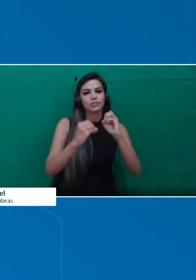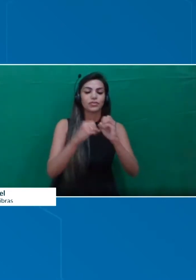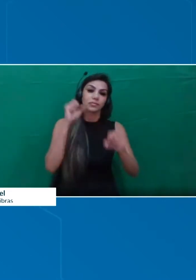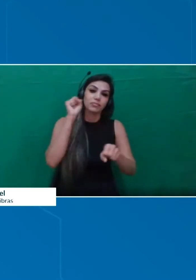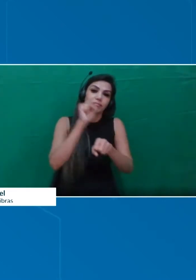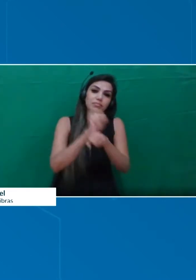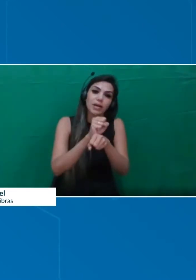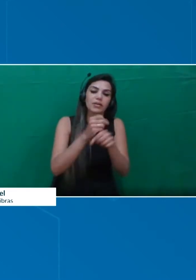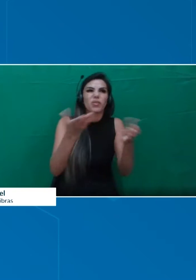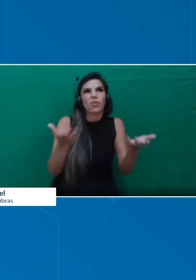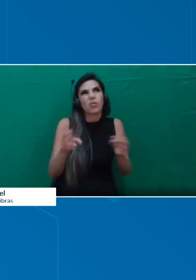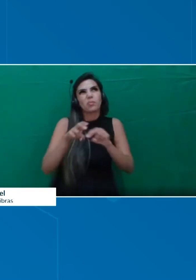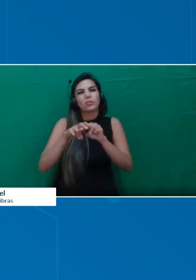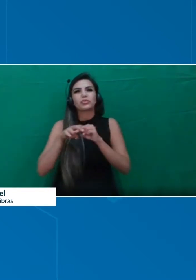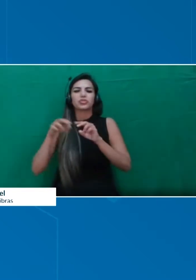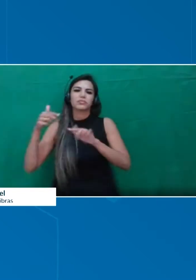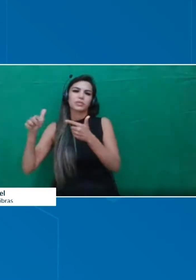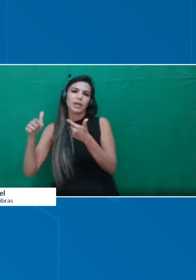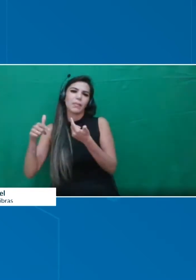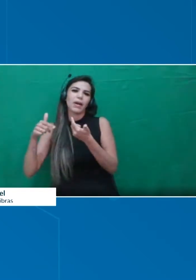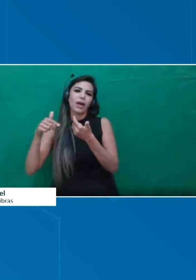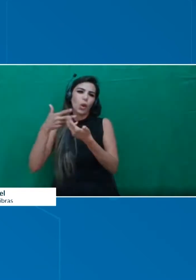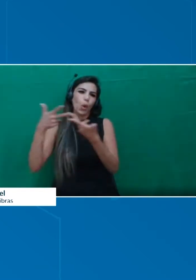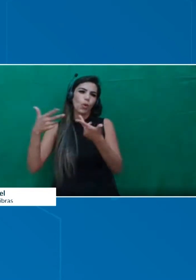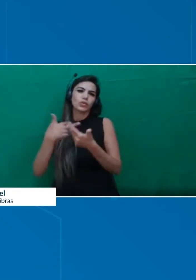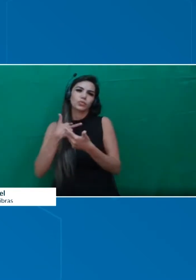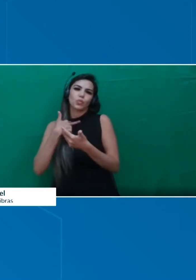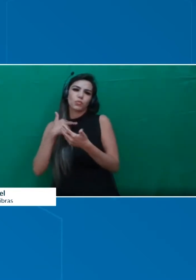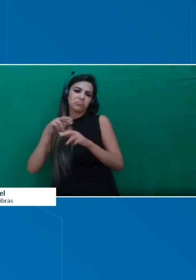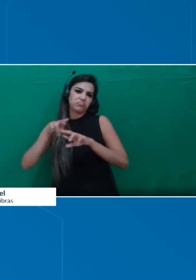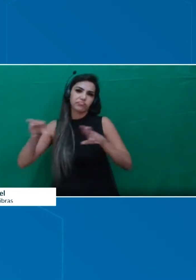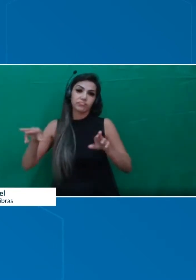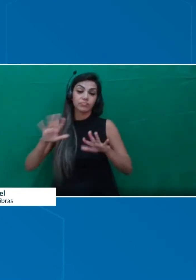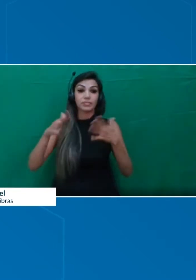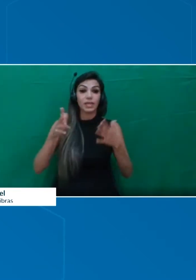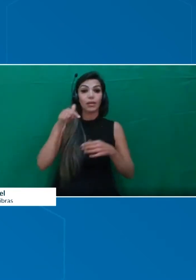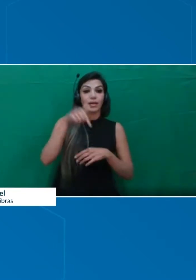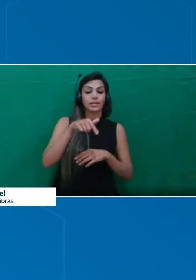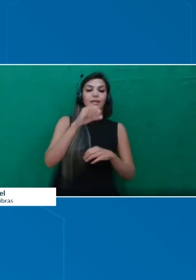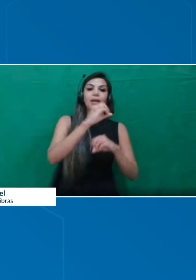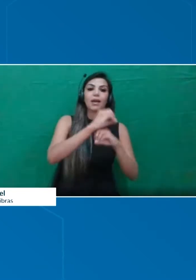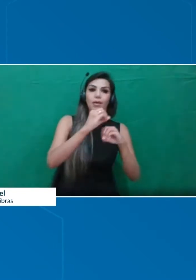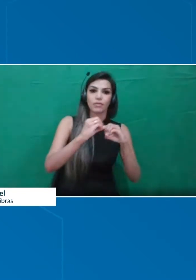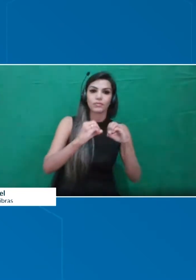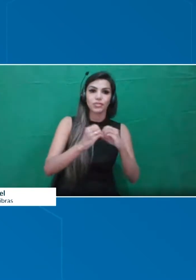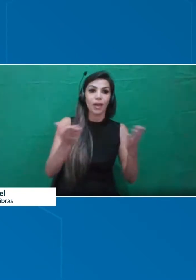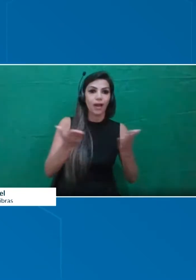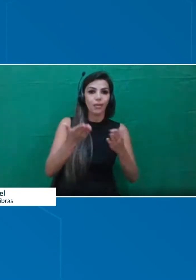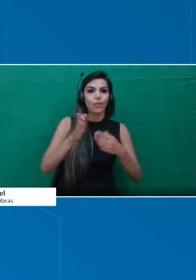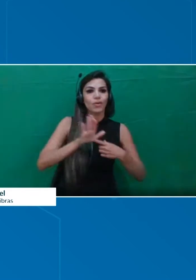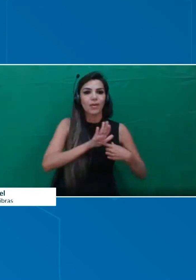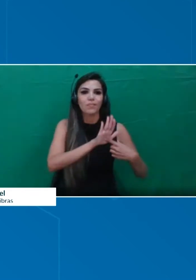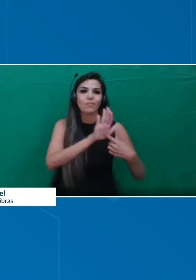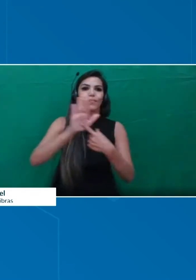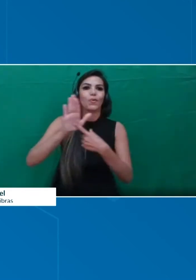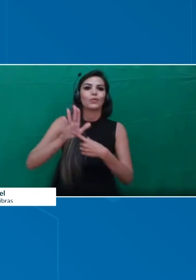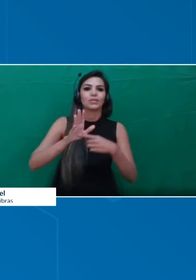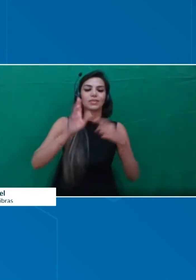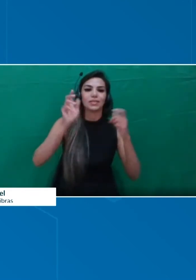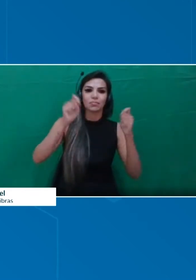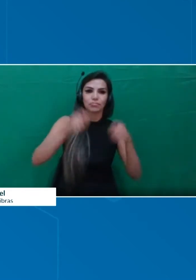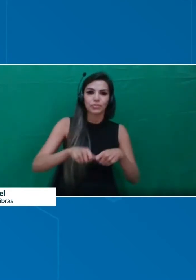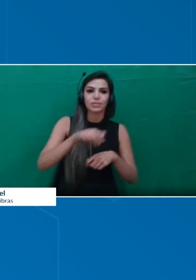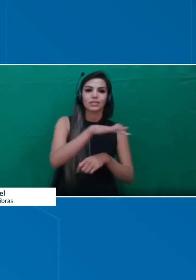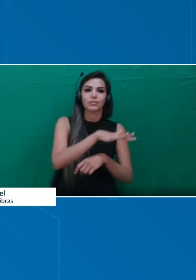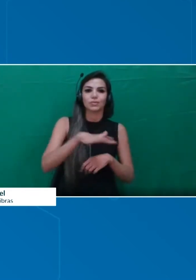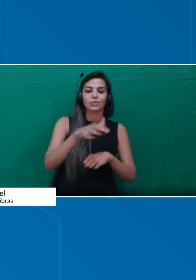quando a universidade se apresenta nessa modalidade para mostrar os